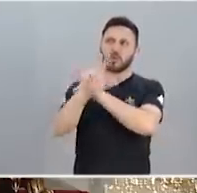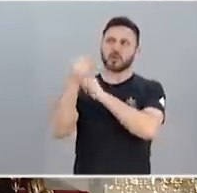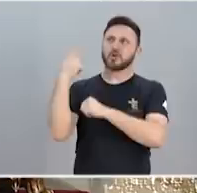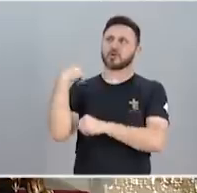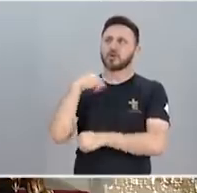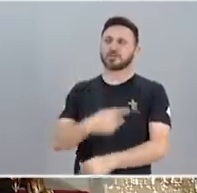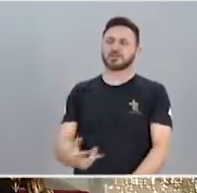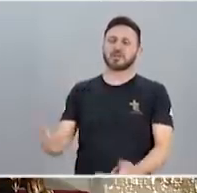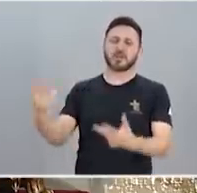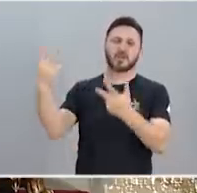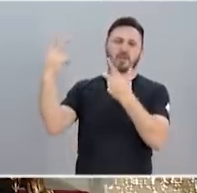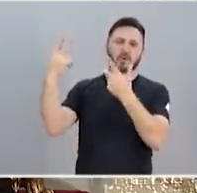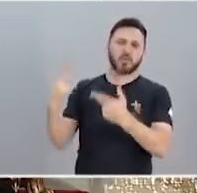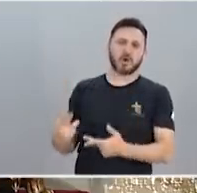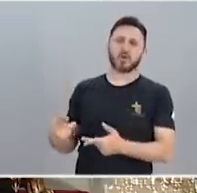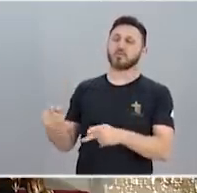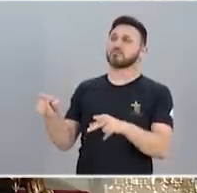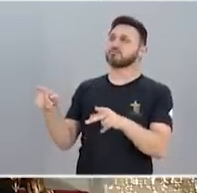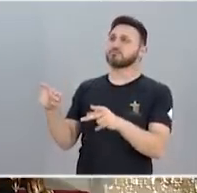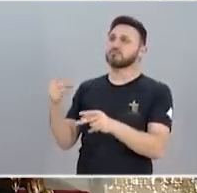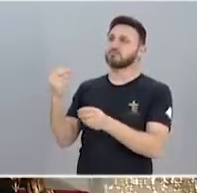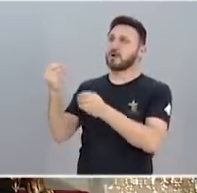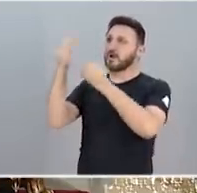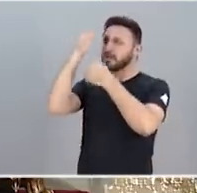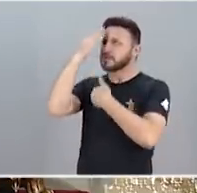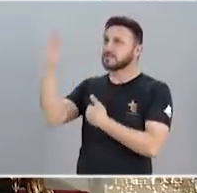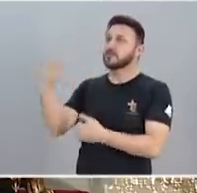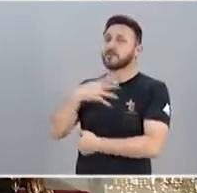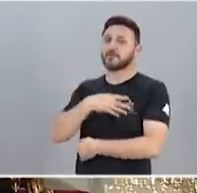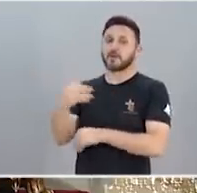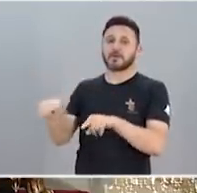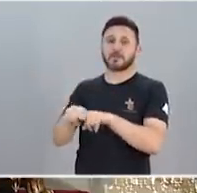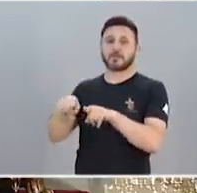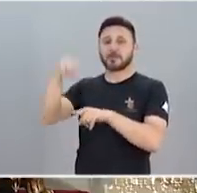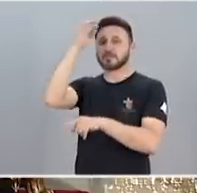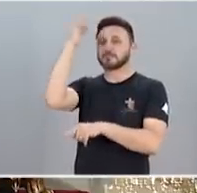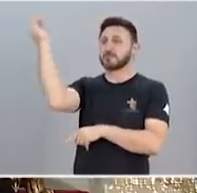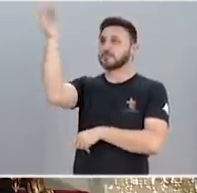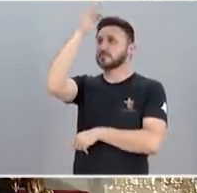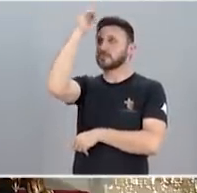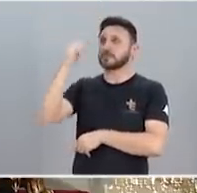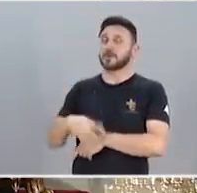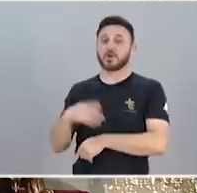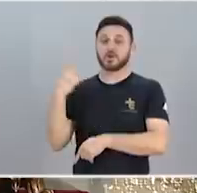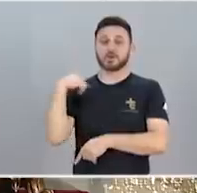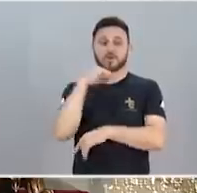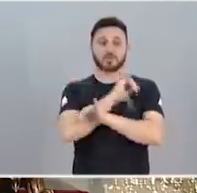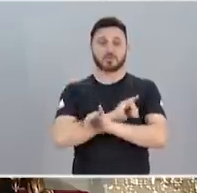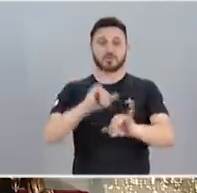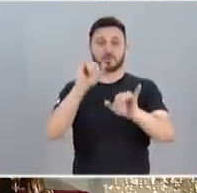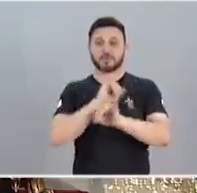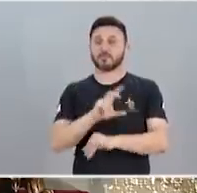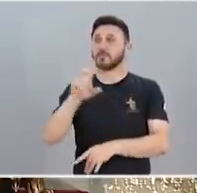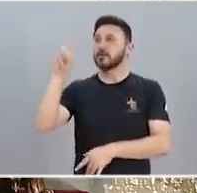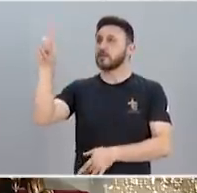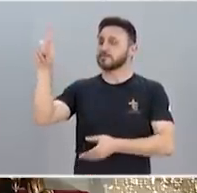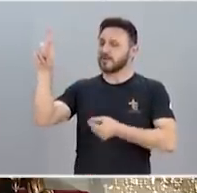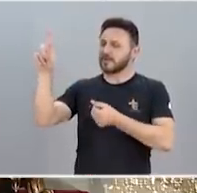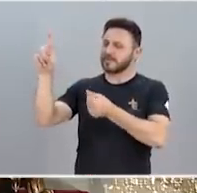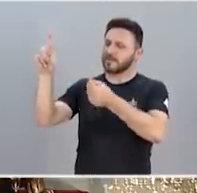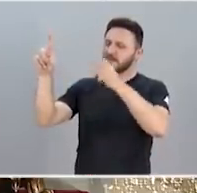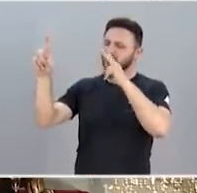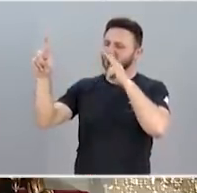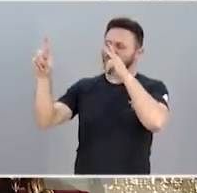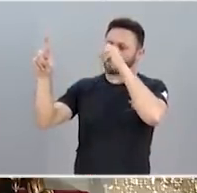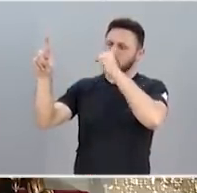Pai, ao Filho e ao Espírito Santo. E proclamando que sois o Deus eterno e verdadeiro,